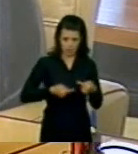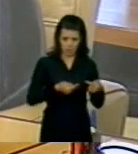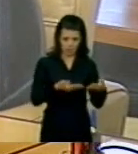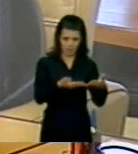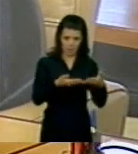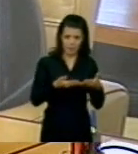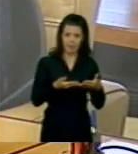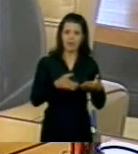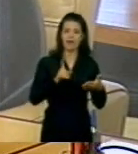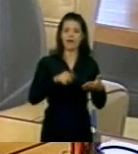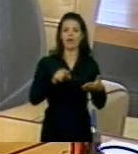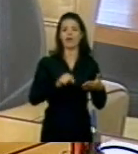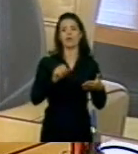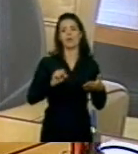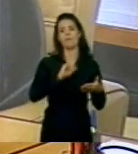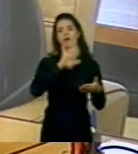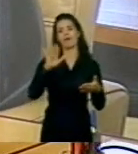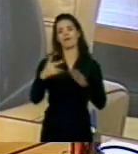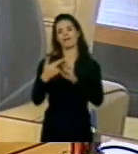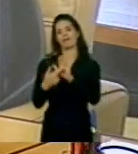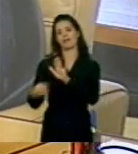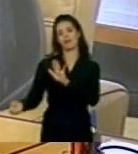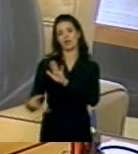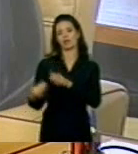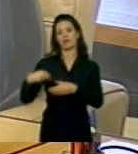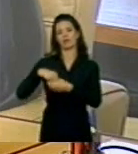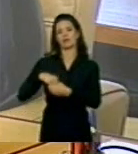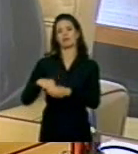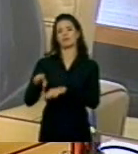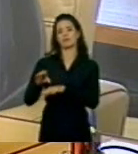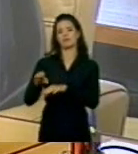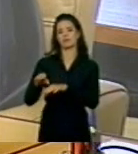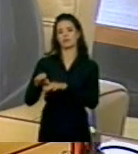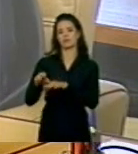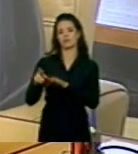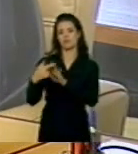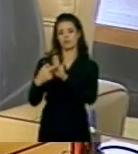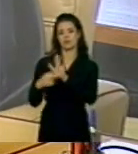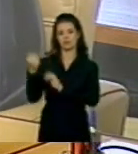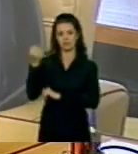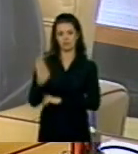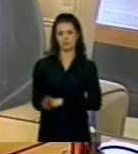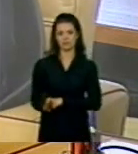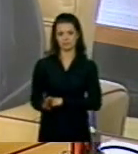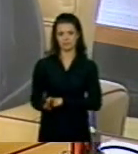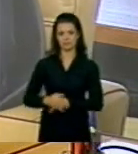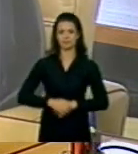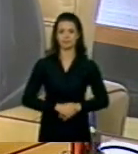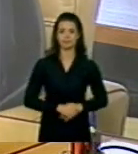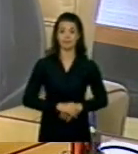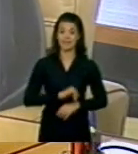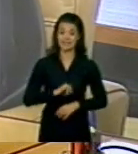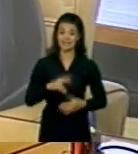constitui clara inovação na ordem jurídica brasileira. Quarto, que uma vez determinado o